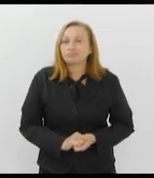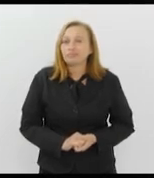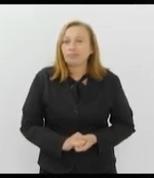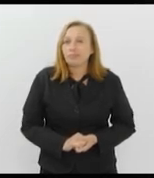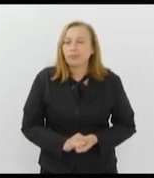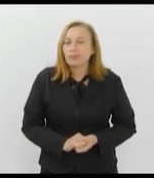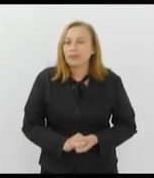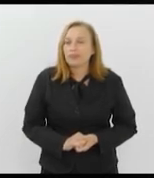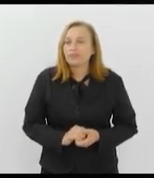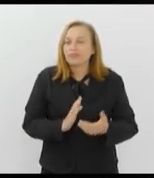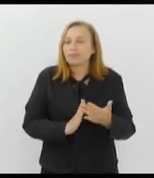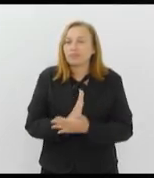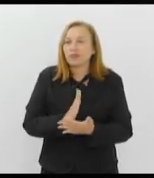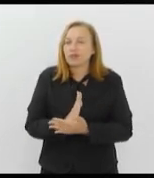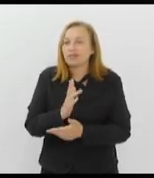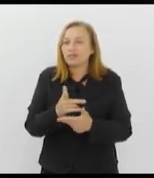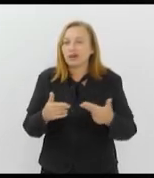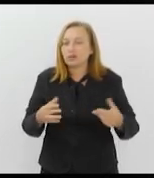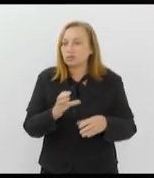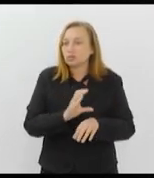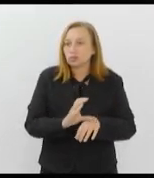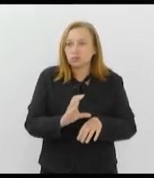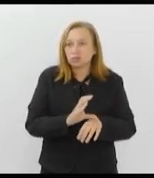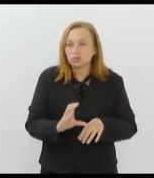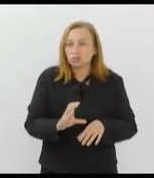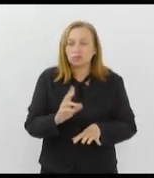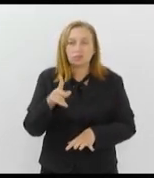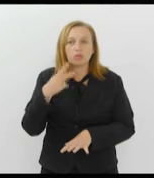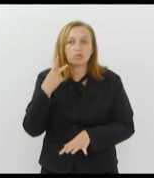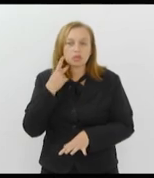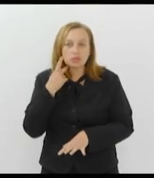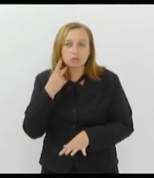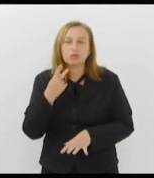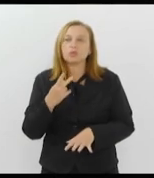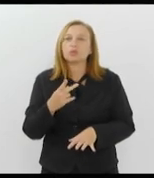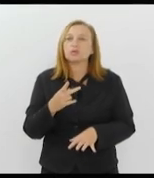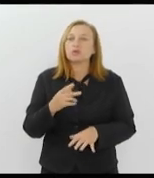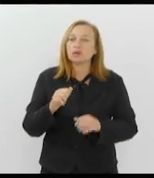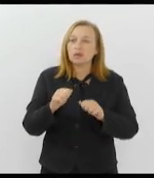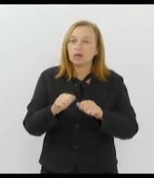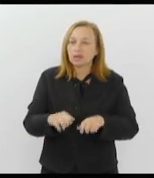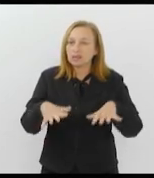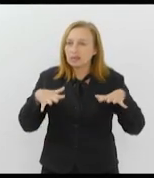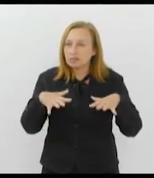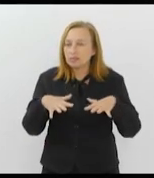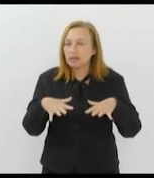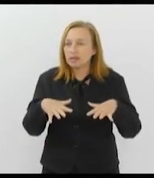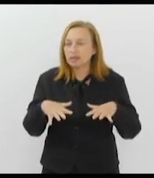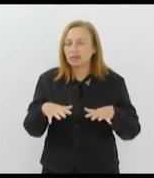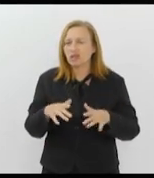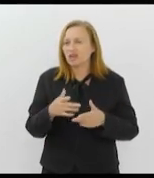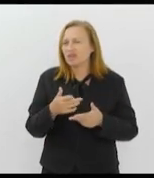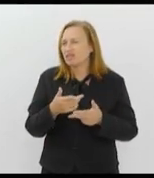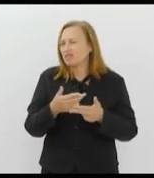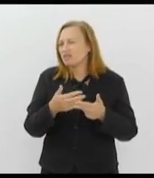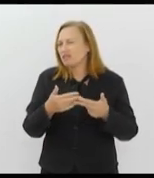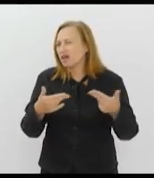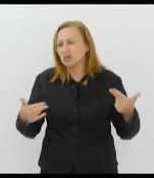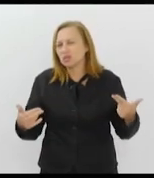Passou em diversos outros concursos, promotor do Mato Grosso, Assembleia Legislativa. Bom, inúmeros, vou até parar, senão a gente